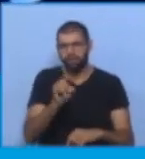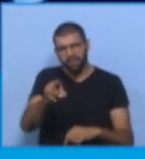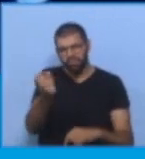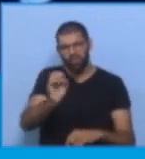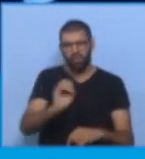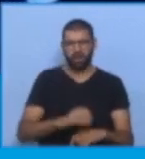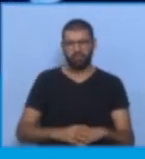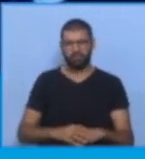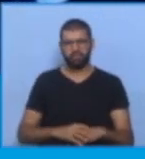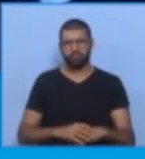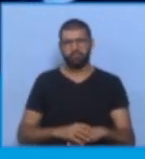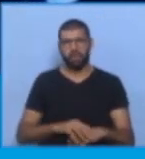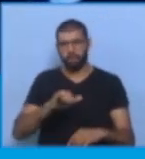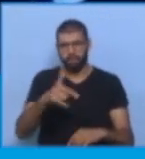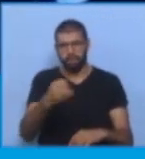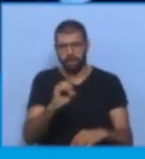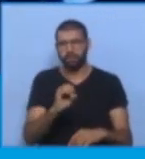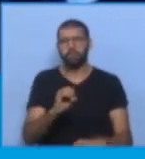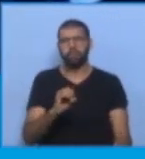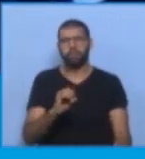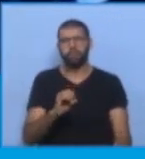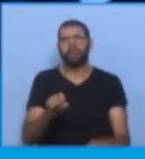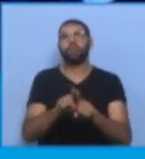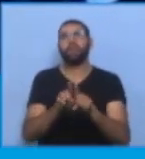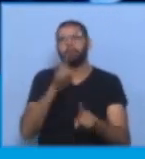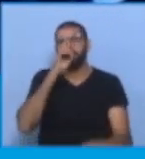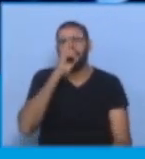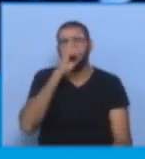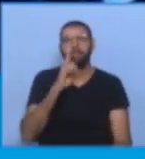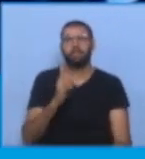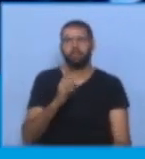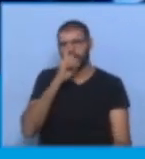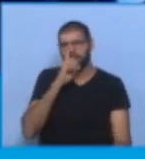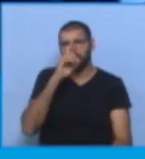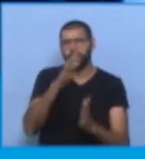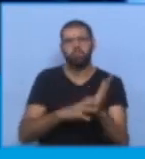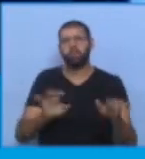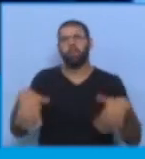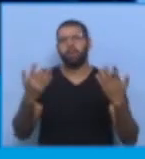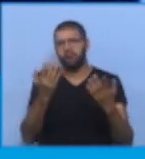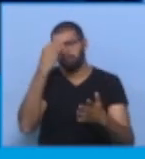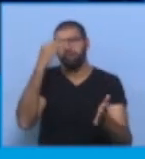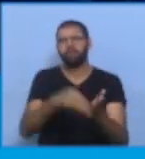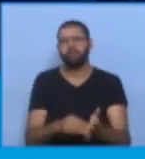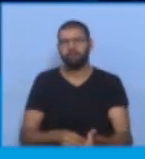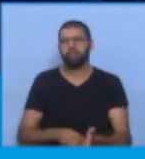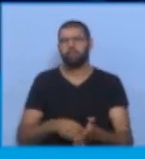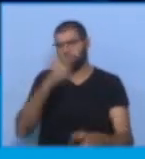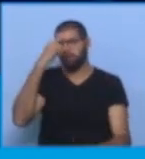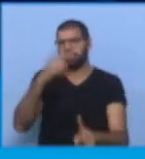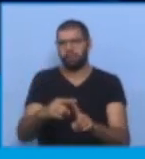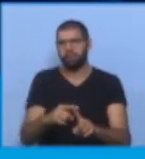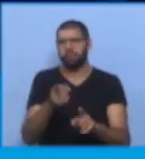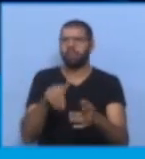existe. Mito é uma mentira pegada de um texto qualquer inventado